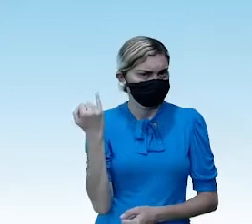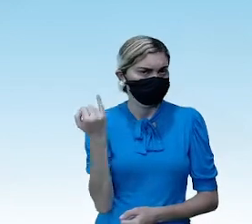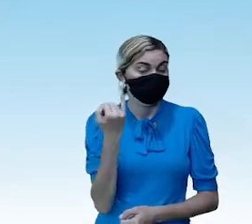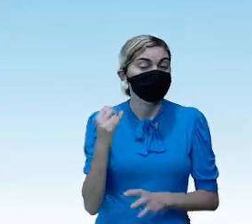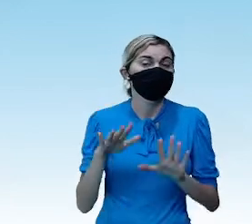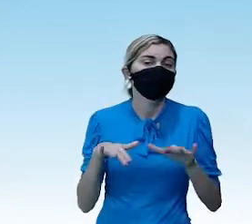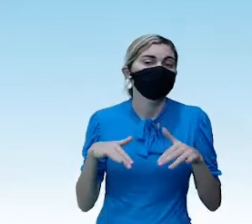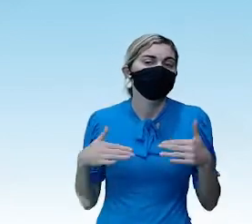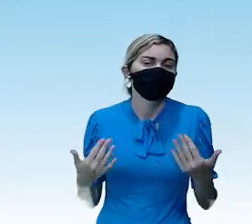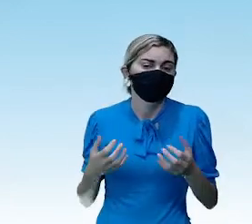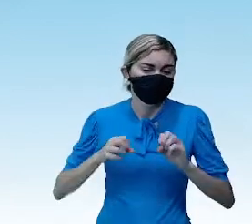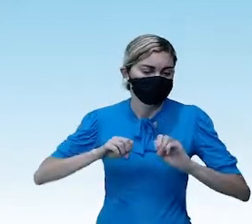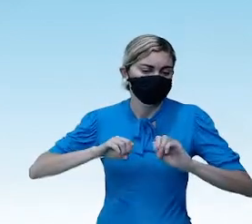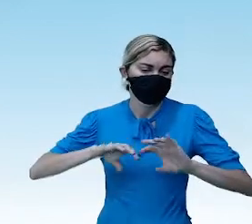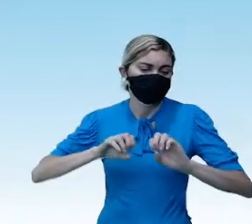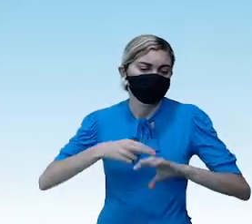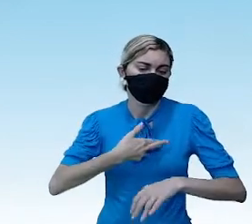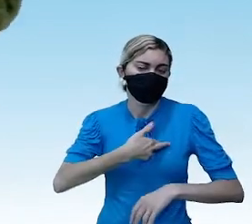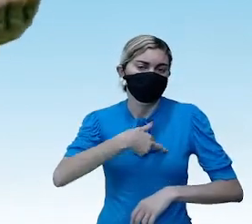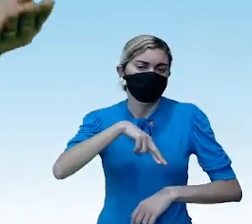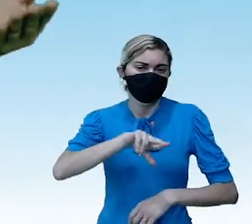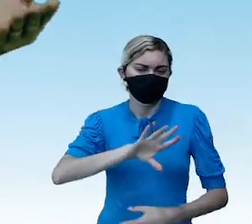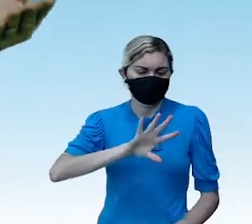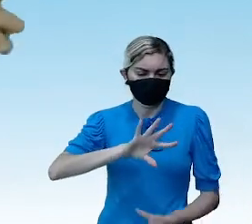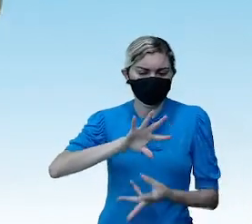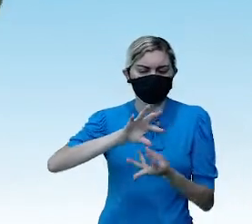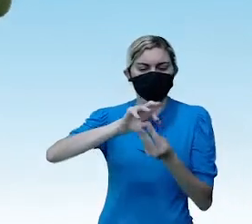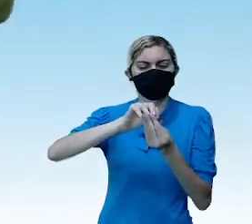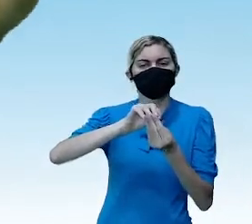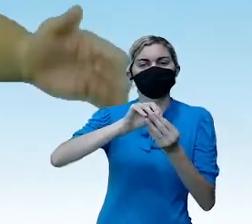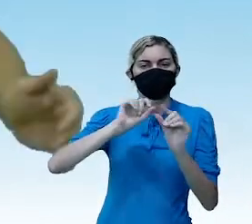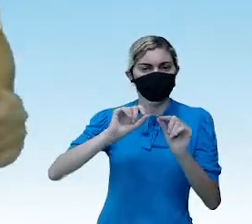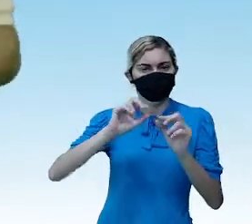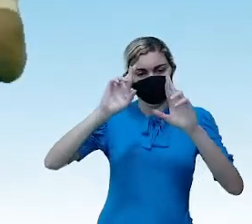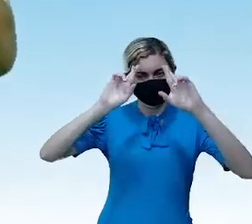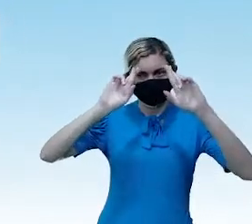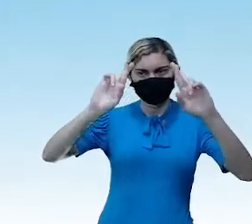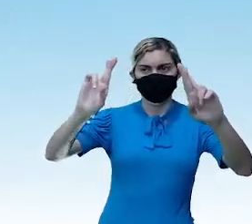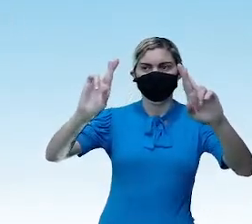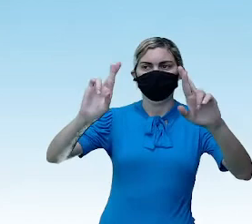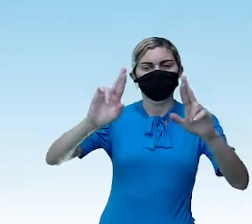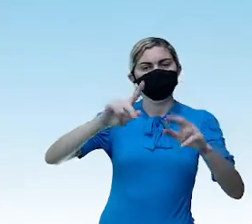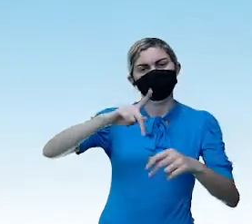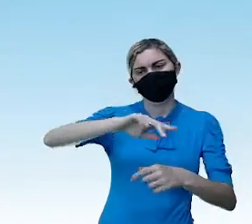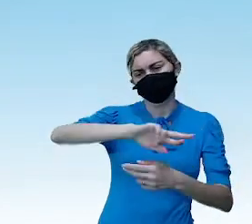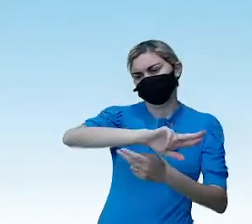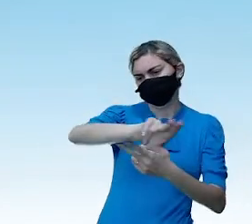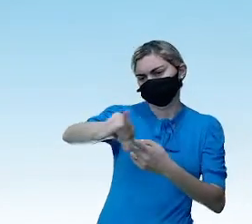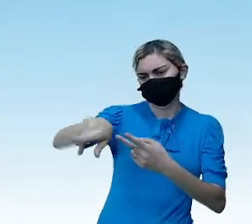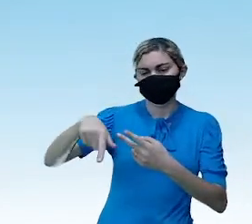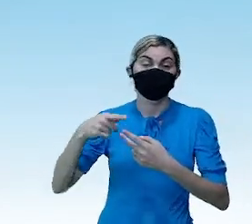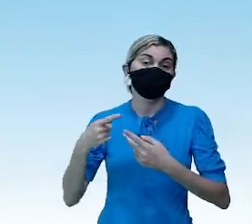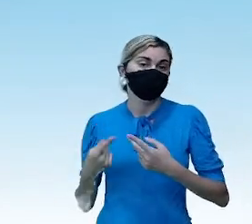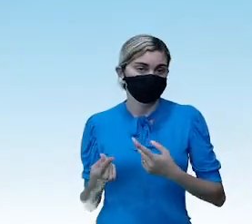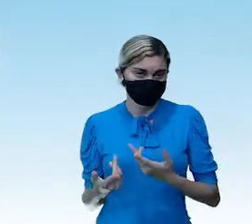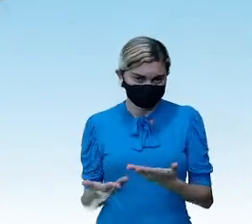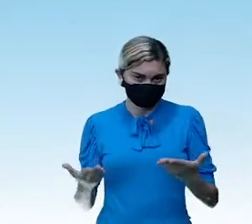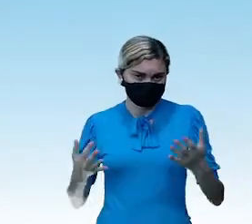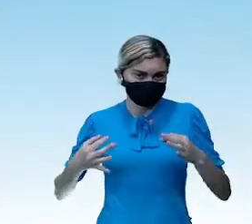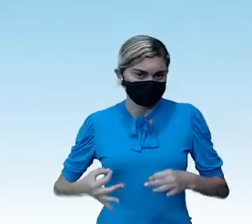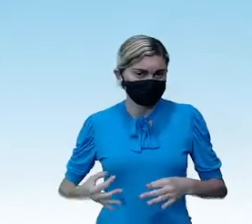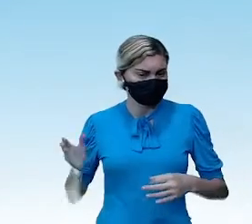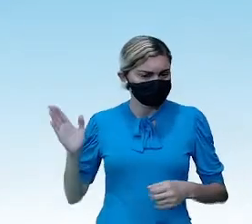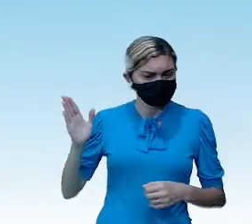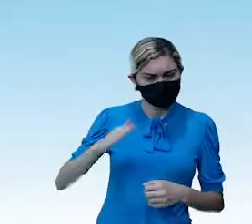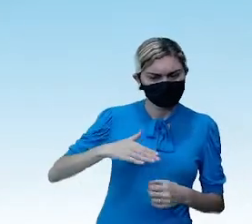qual é? O ensino religioso é um componente que busca o quê? O respeito, a pluralidade, certo? E